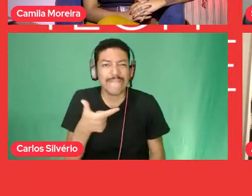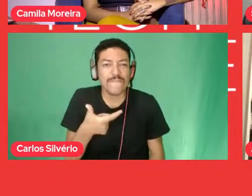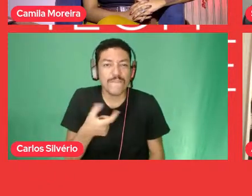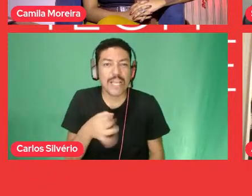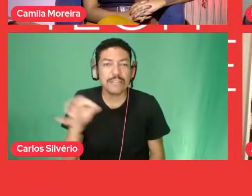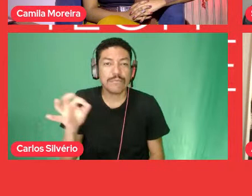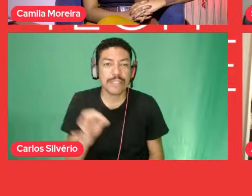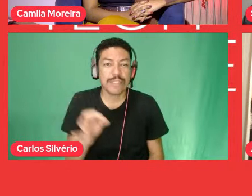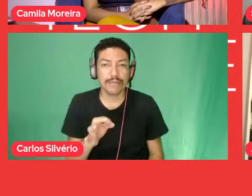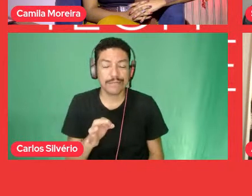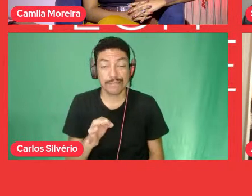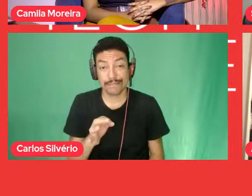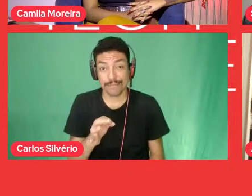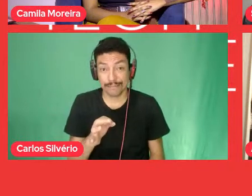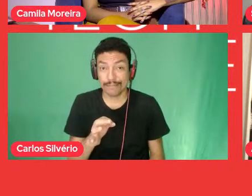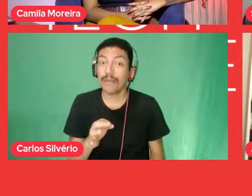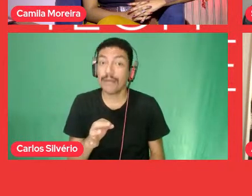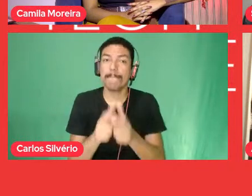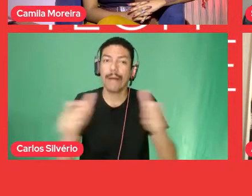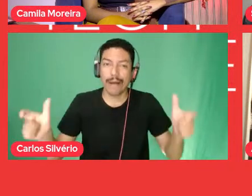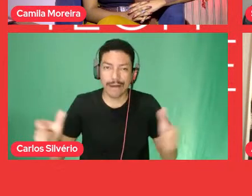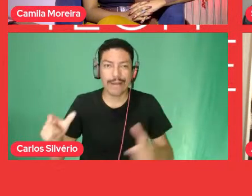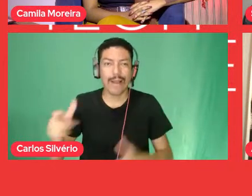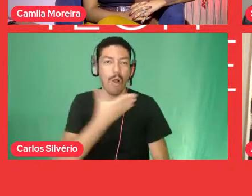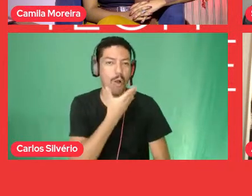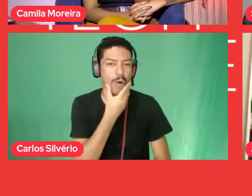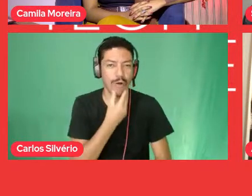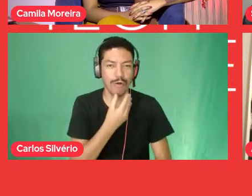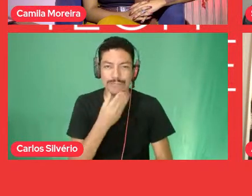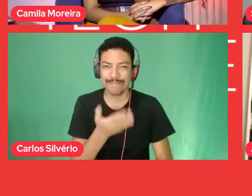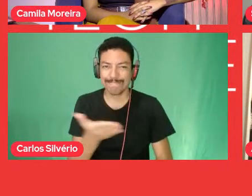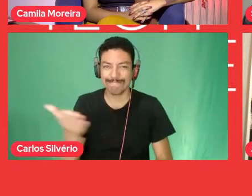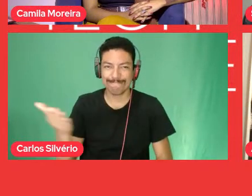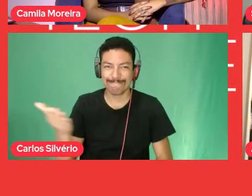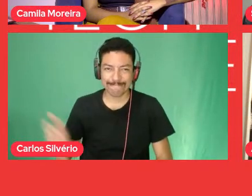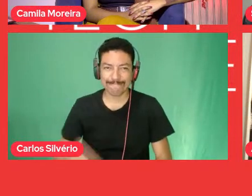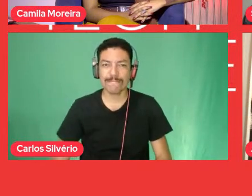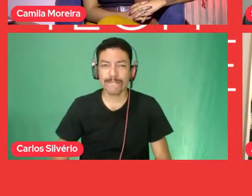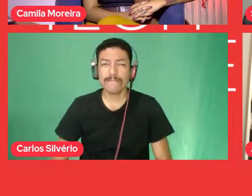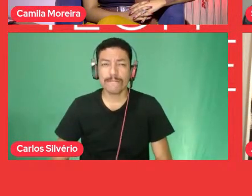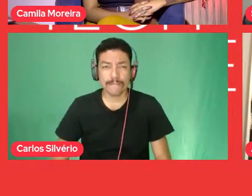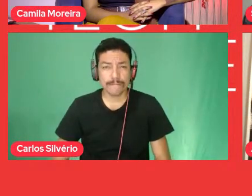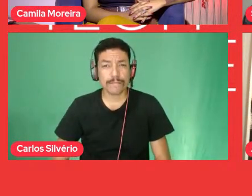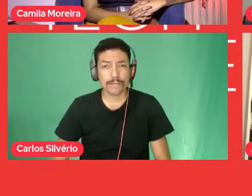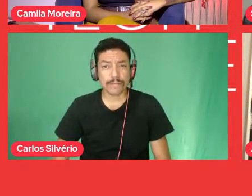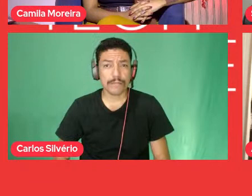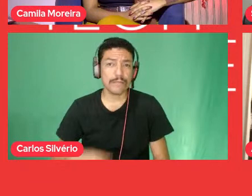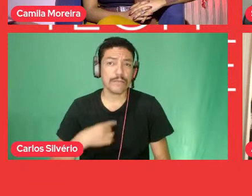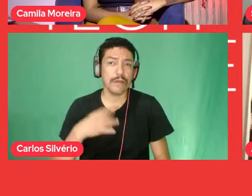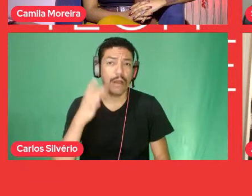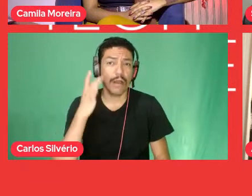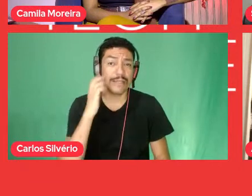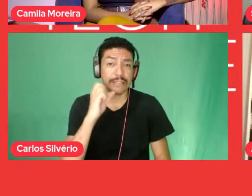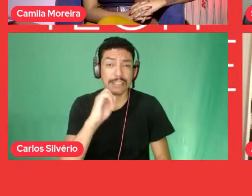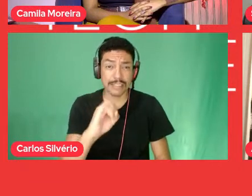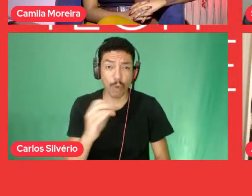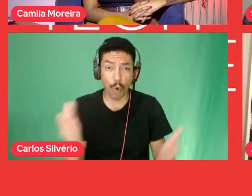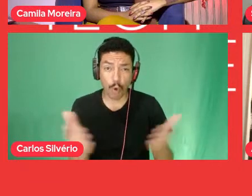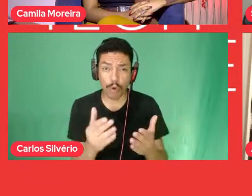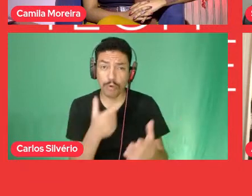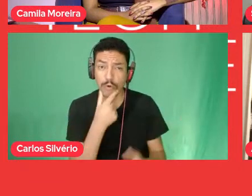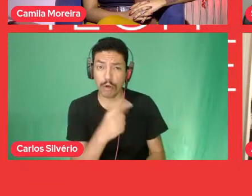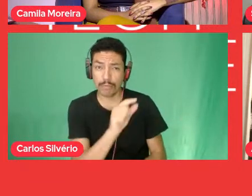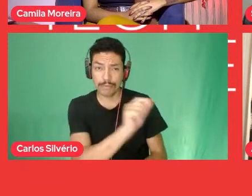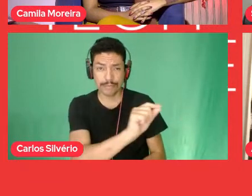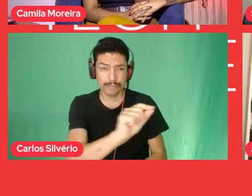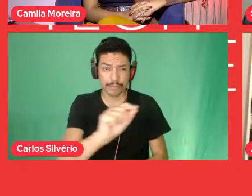as empresas? Fundamentalmente, os homens, né? Então, eu acho que se os homens que estão hoje na